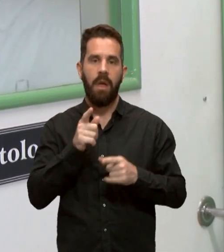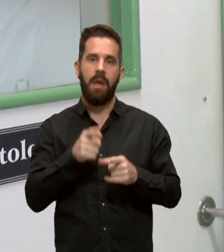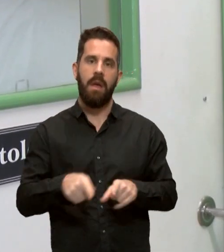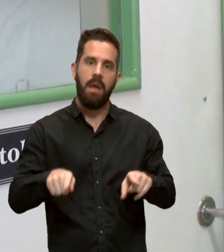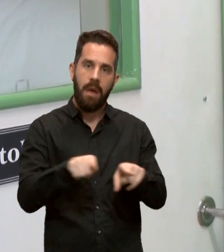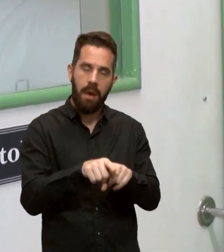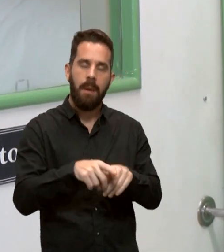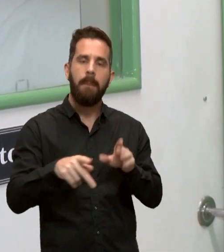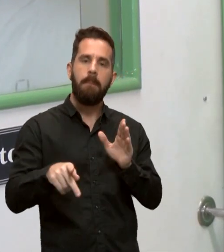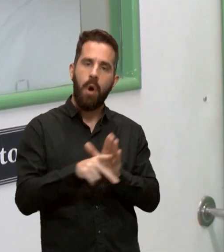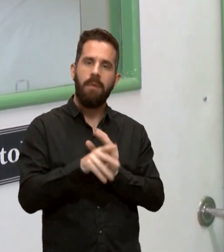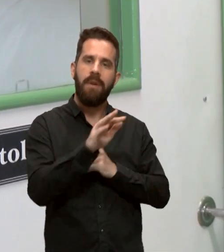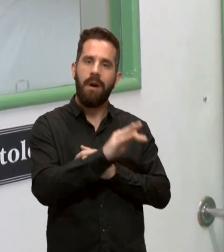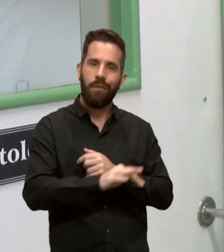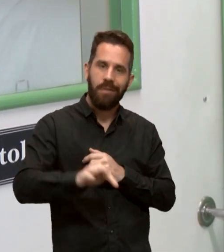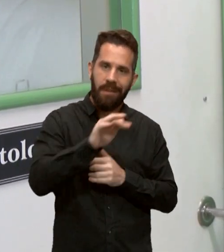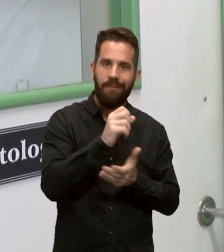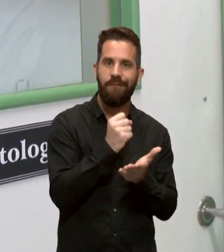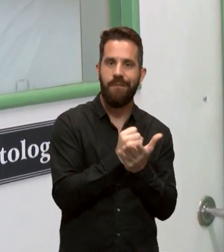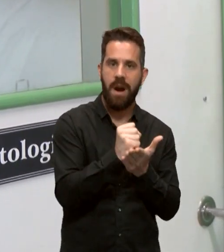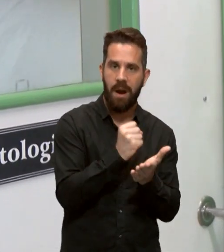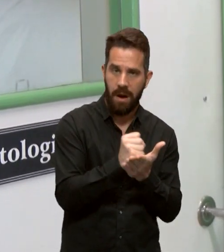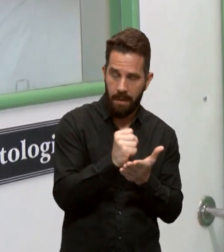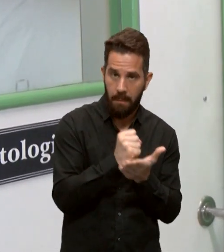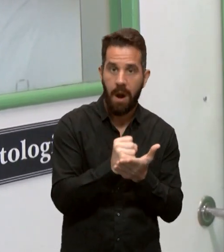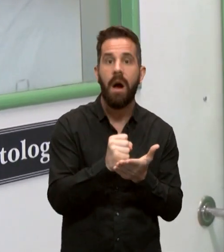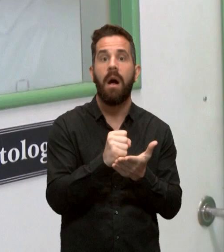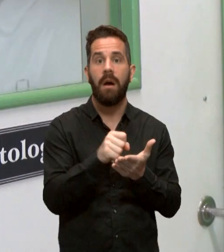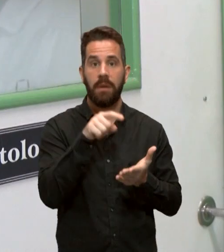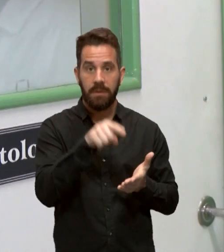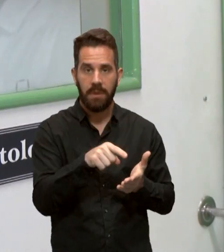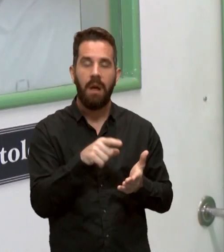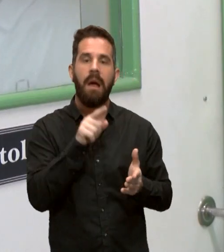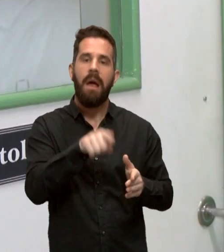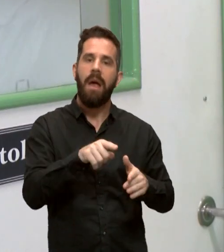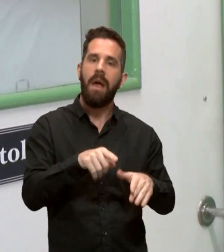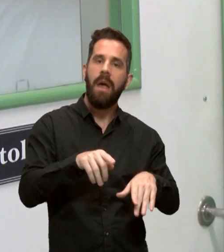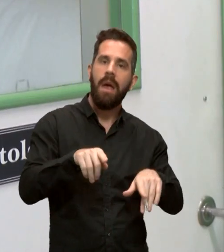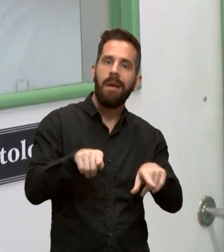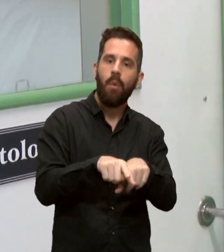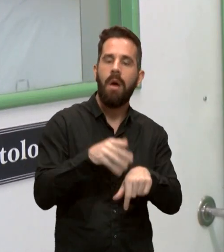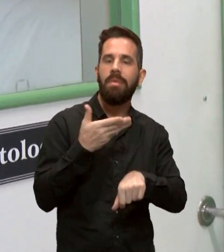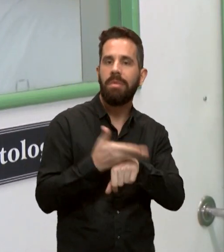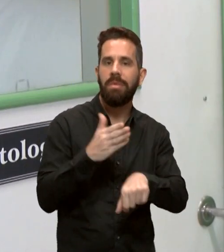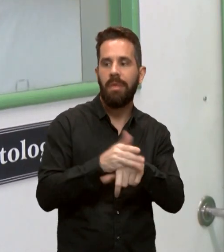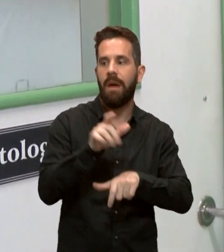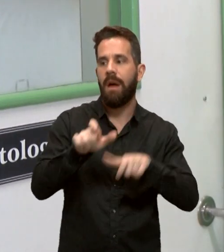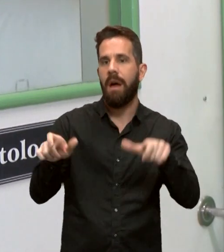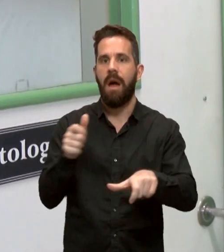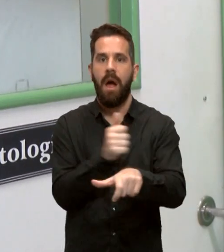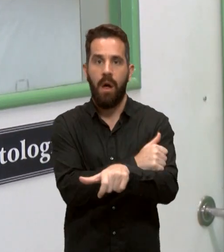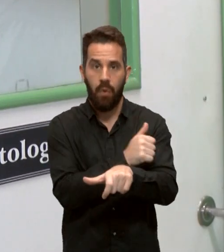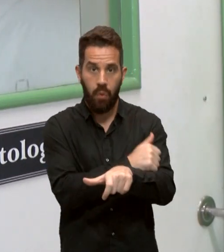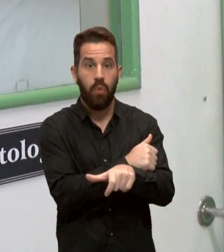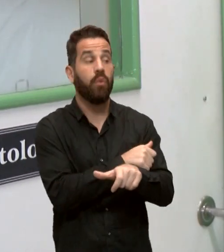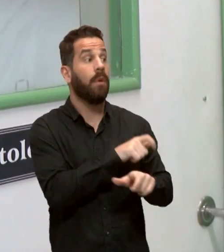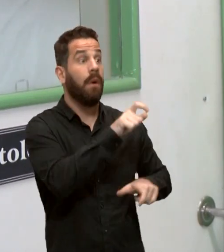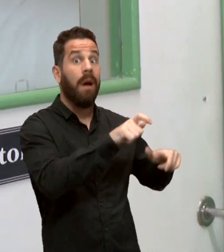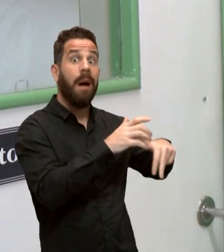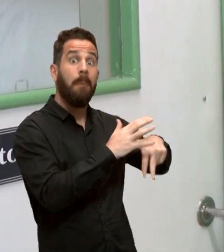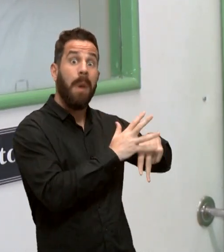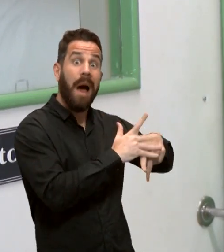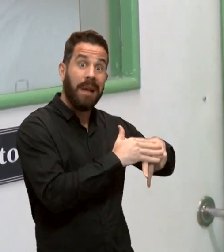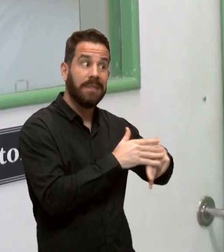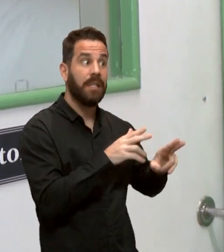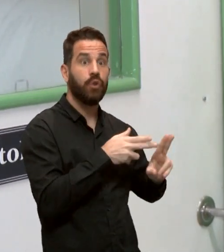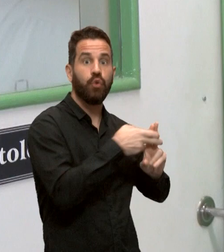pacientes provenientes do SUS, encaminhados pela Secretaria Municipal de Saúde, e também atendemos também pacientes